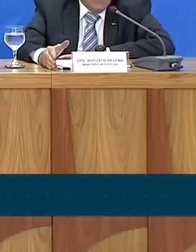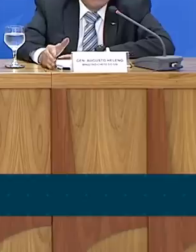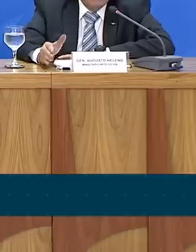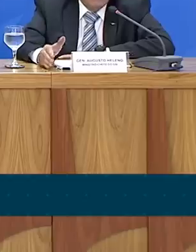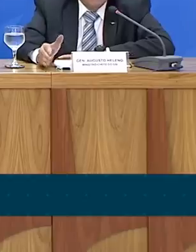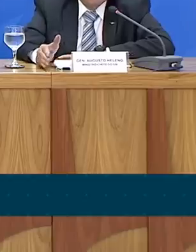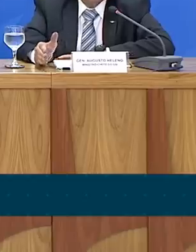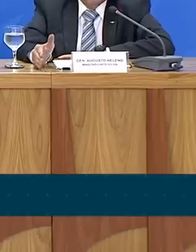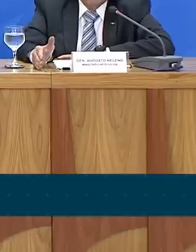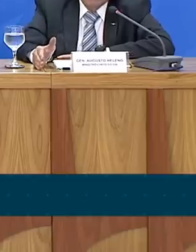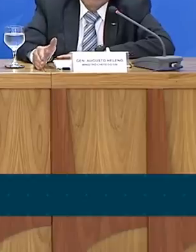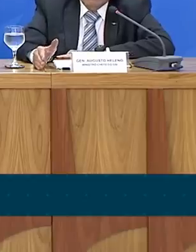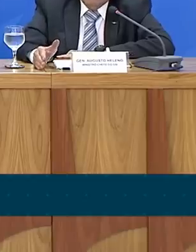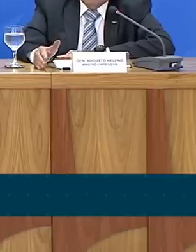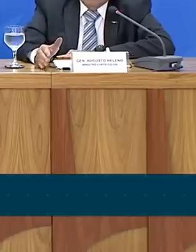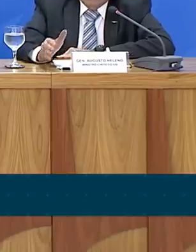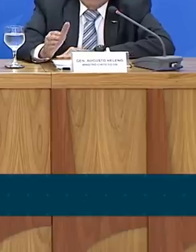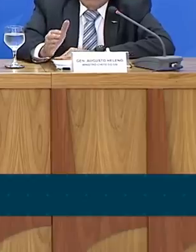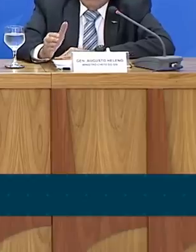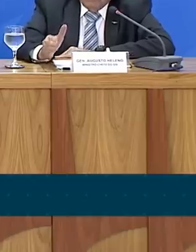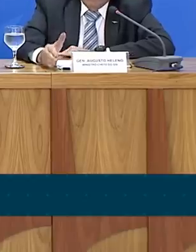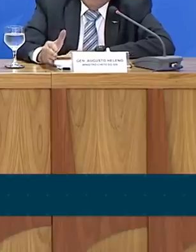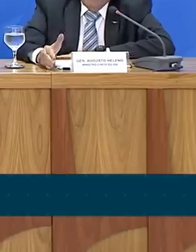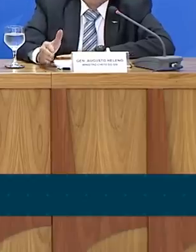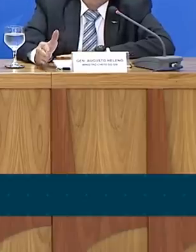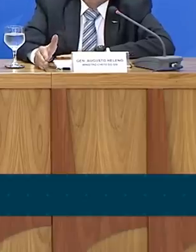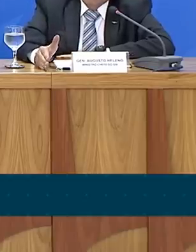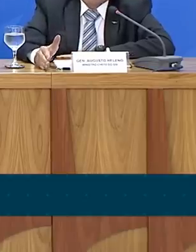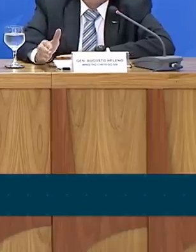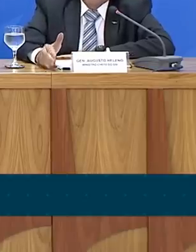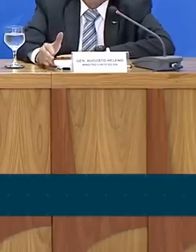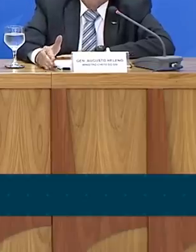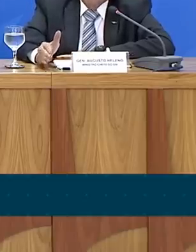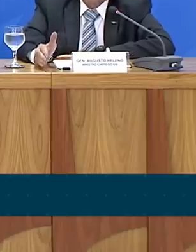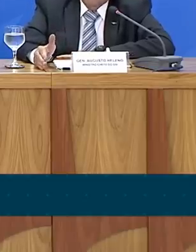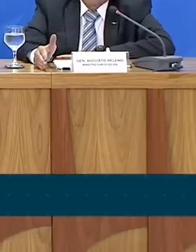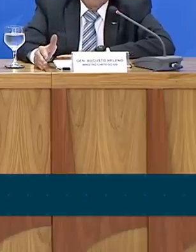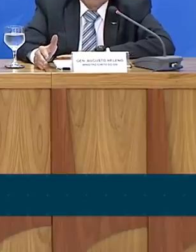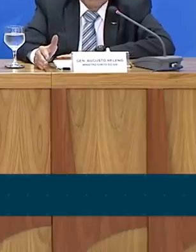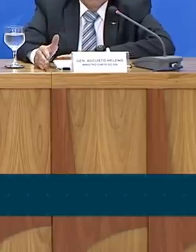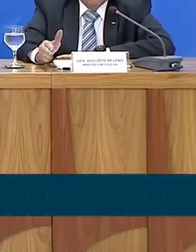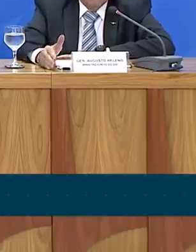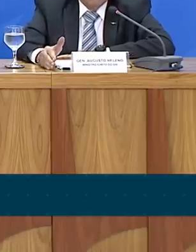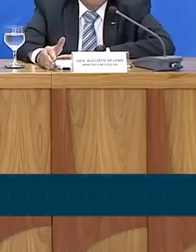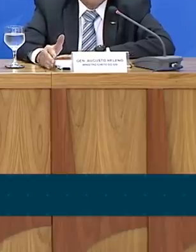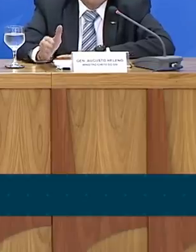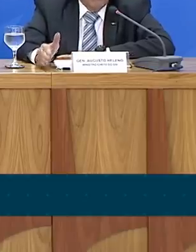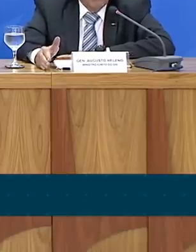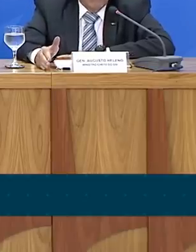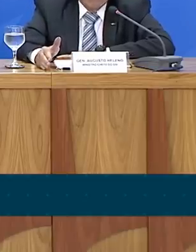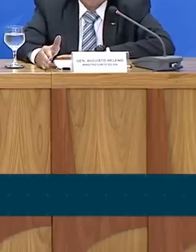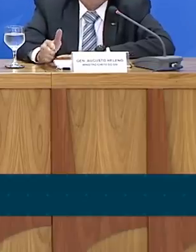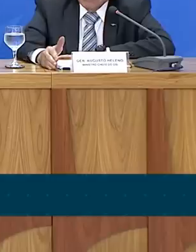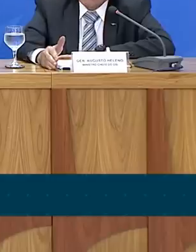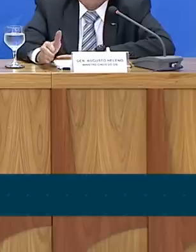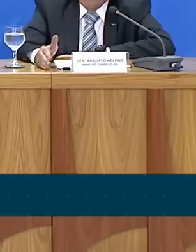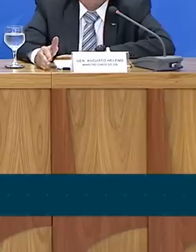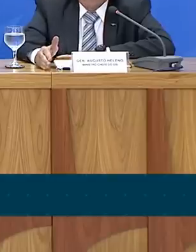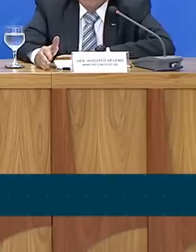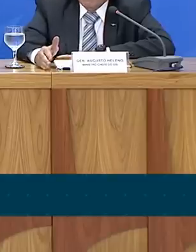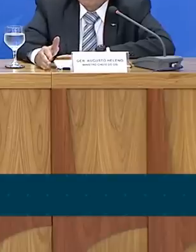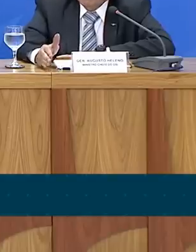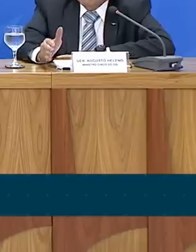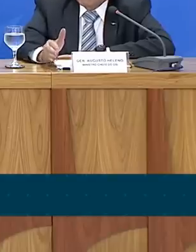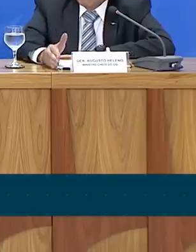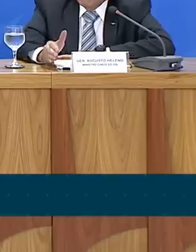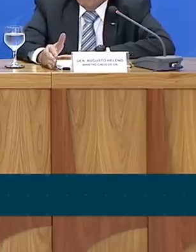honestidade intelectual e boa parte da imprensa ao divulgar notícias a notícia para ser divulgada à imprensa para